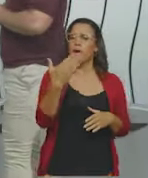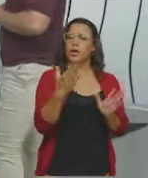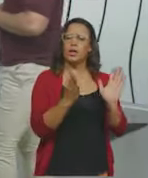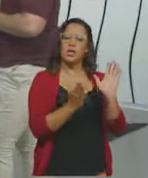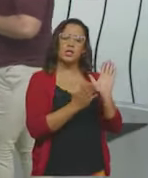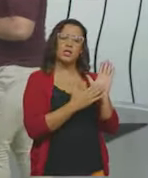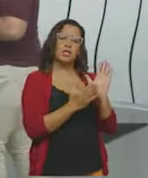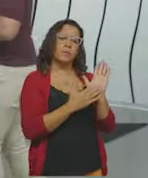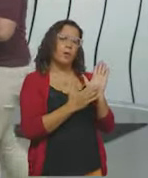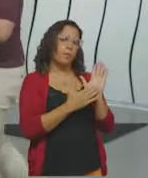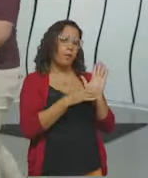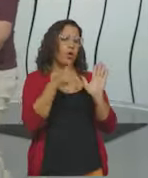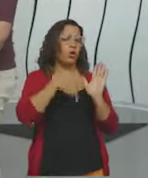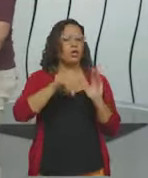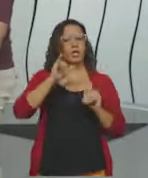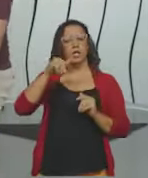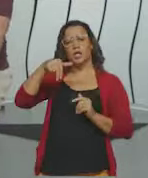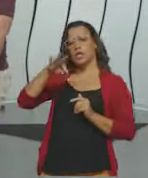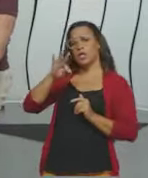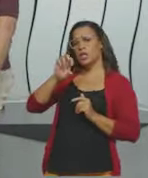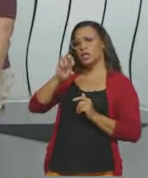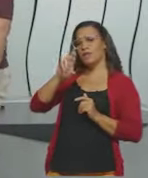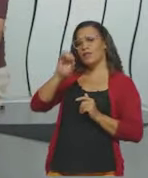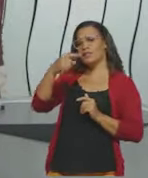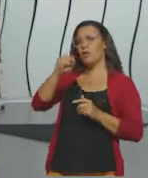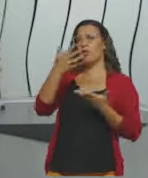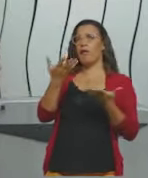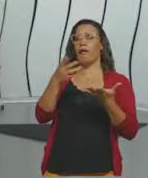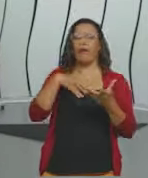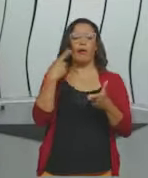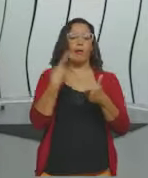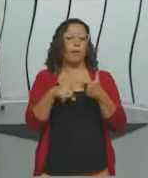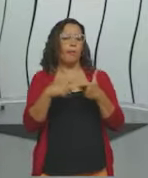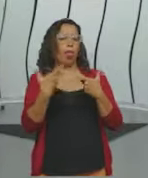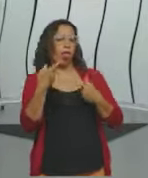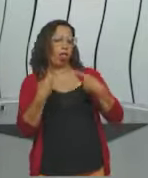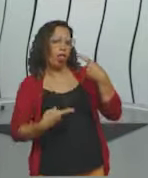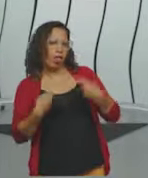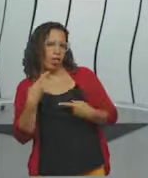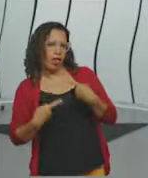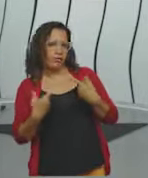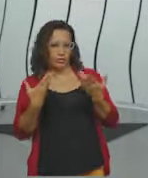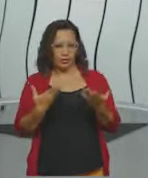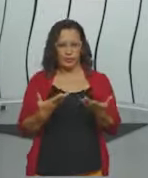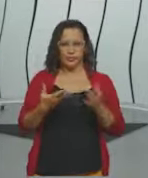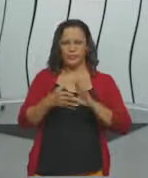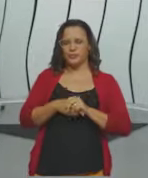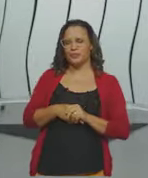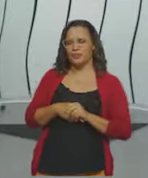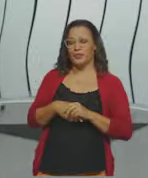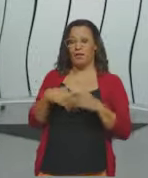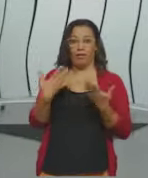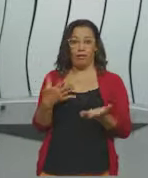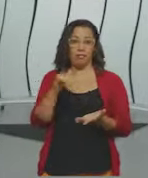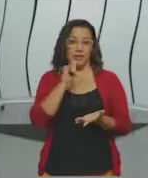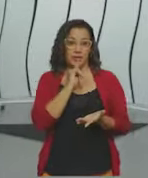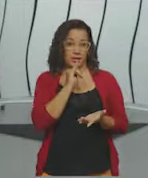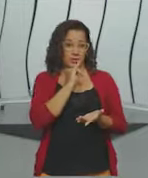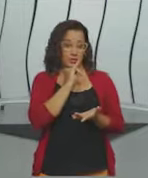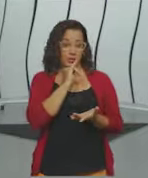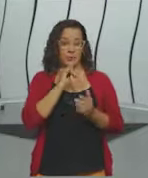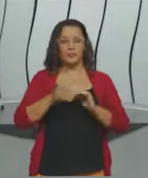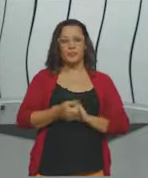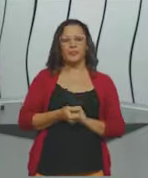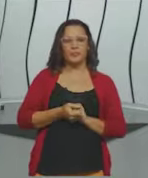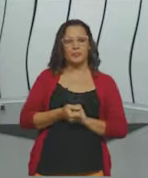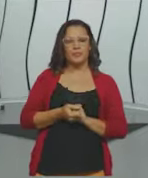de intervenção para os problemas discutidos. Vejam aqui então, olha, tem algumas coisas